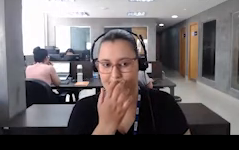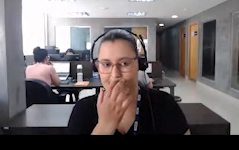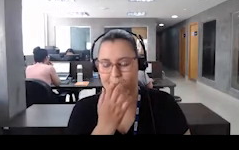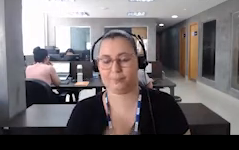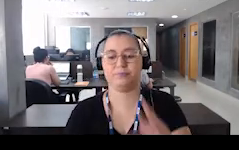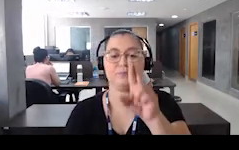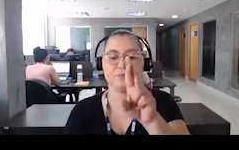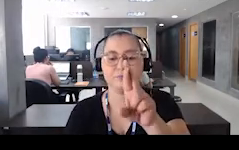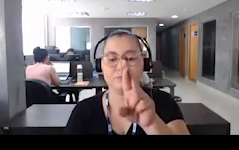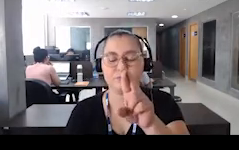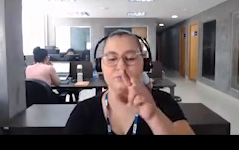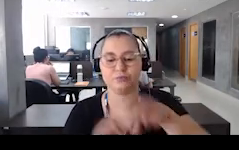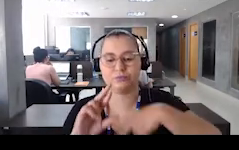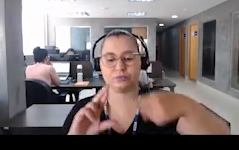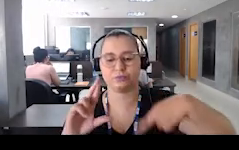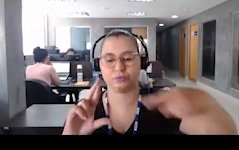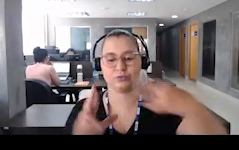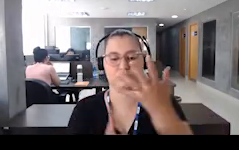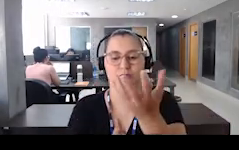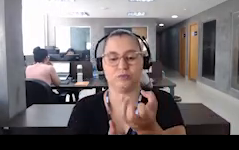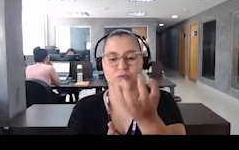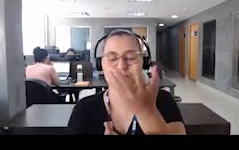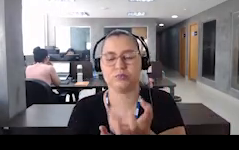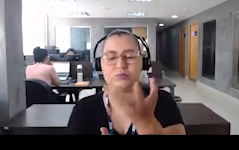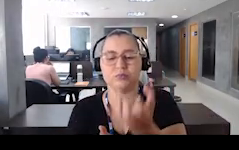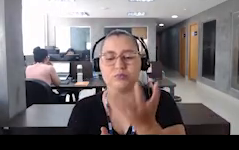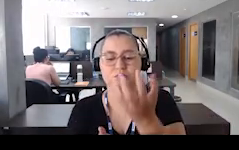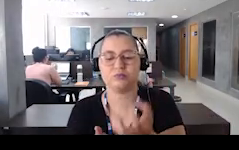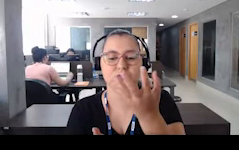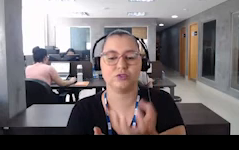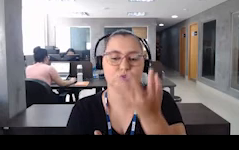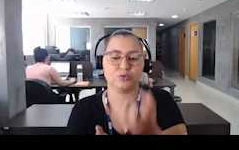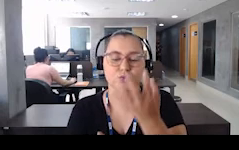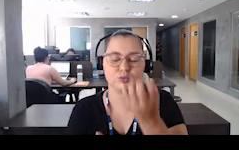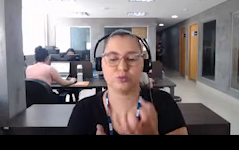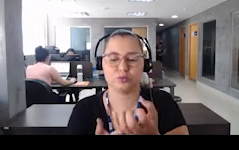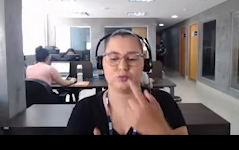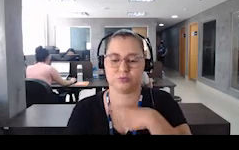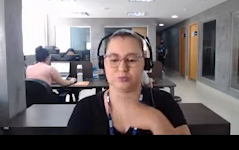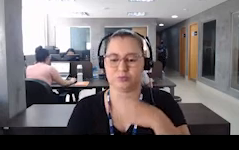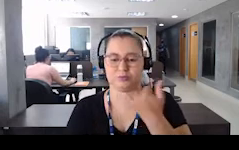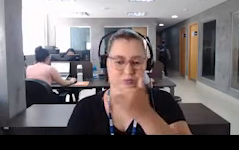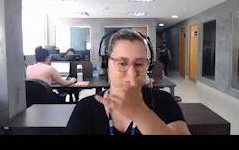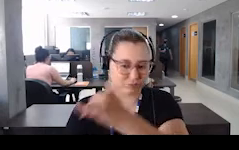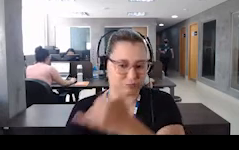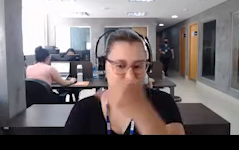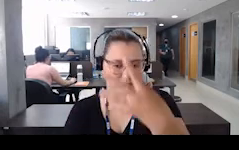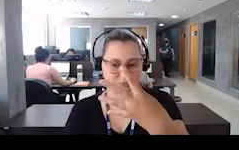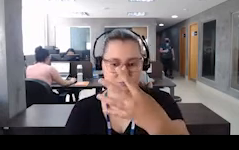certo? Quem que é o R? É o que está consumindo essa corrente elétrica. No caso aqui é quem?